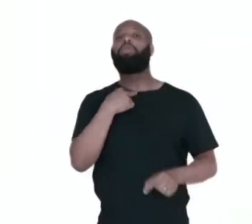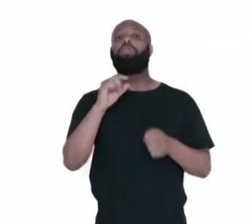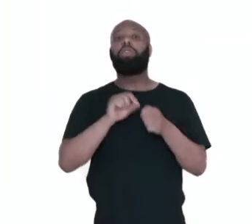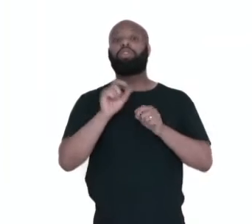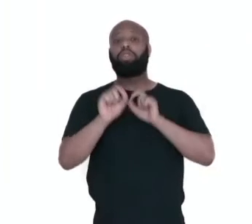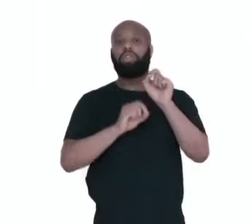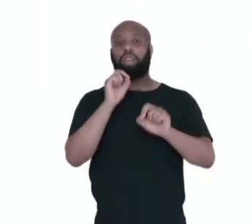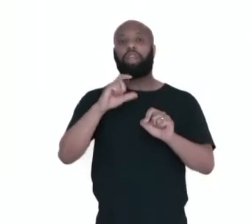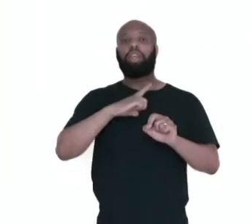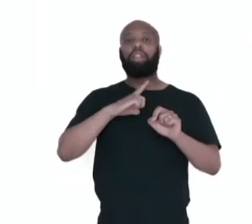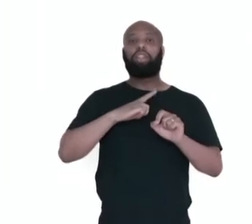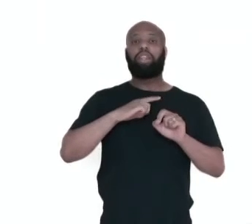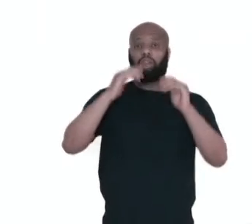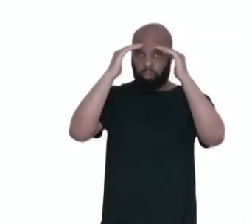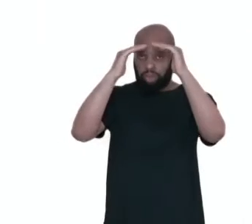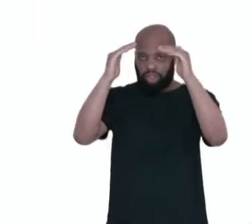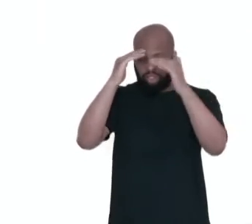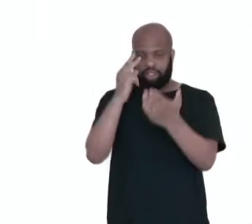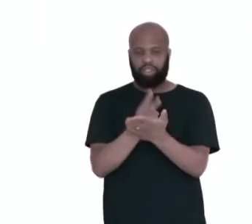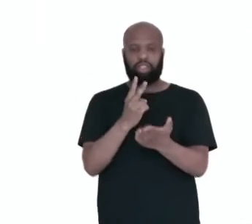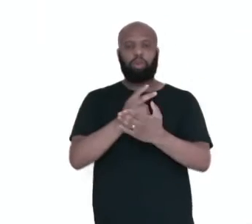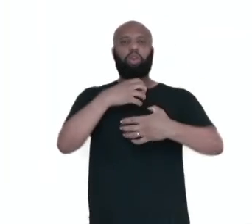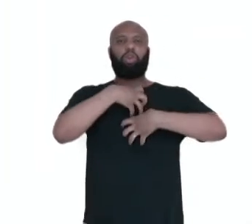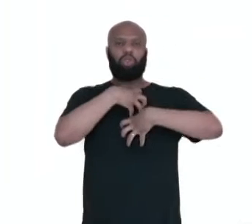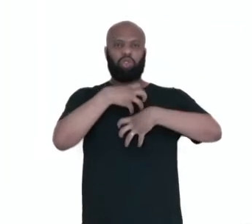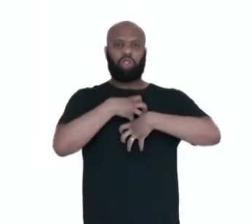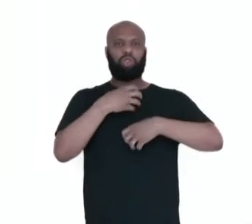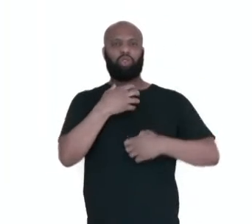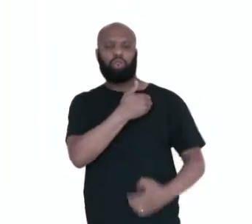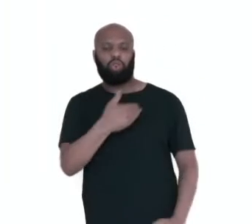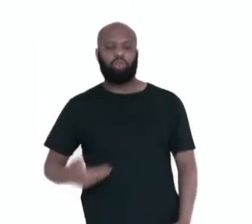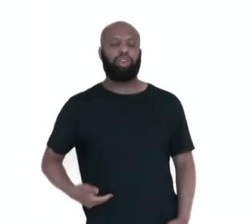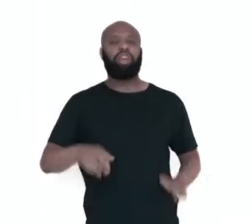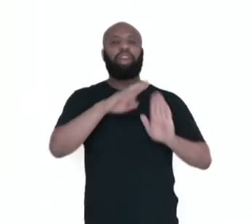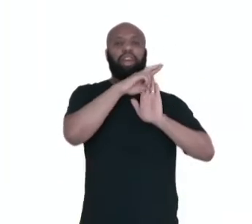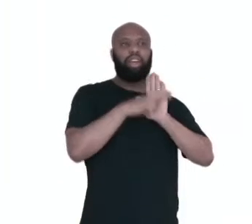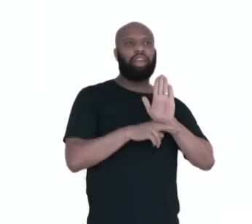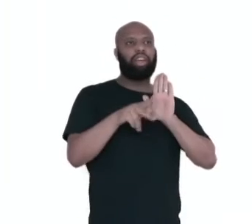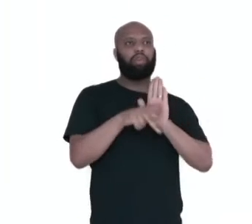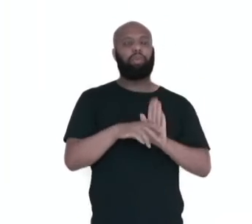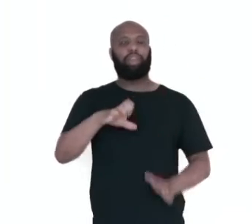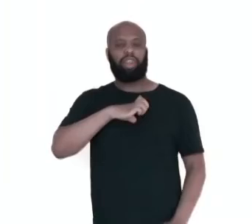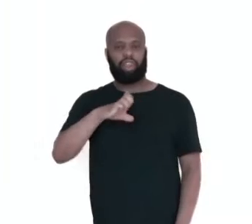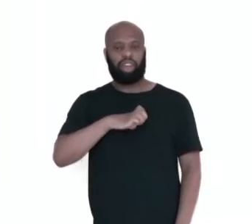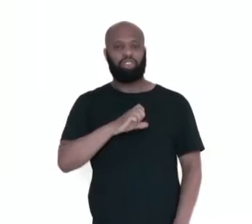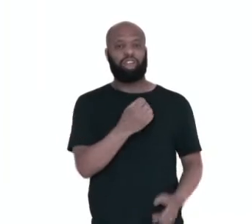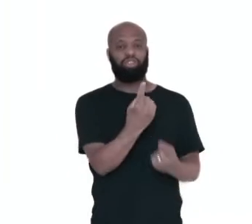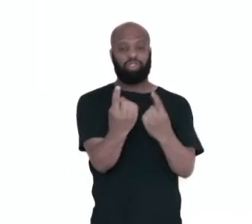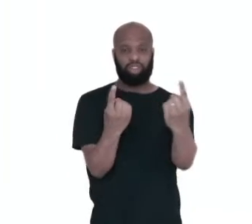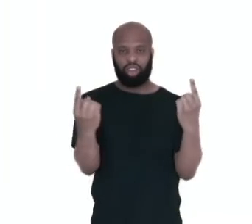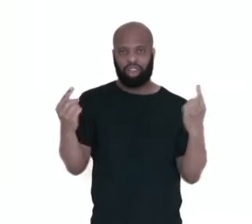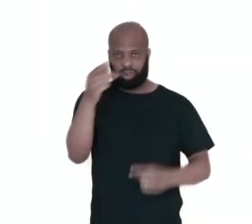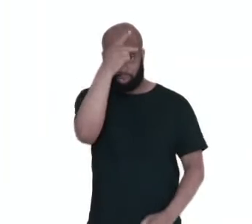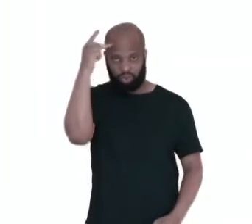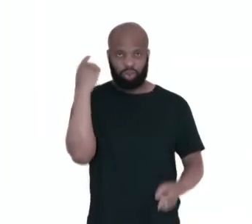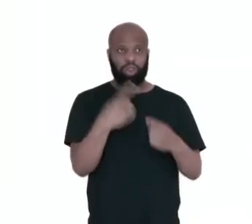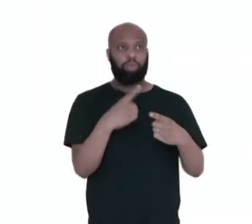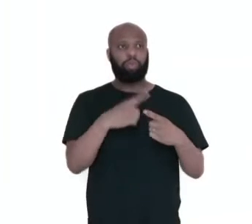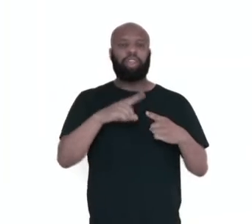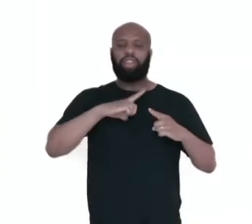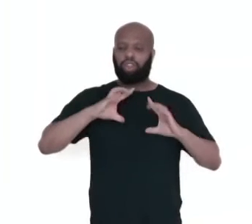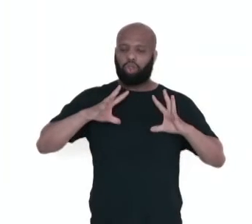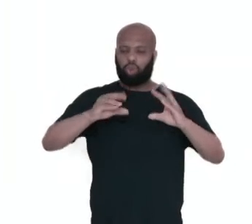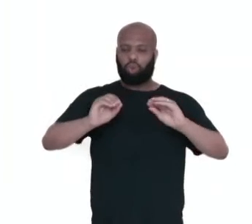é submeter as práticas de governo às normas que regem a ética individual, já que toda